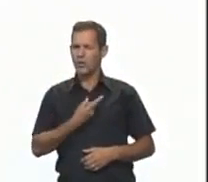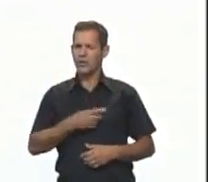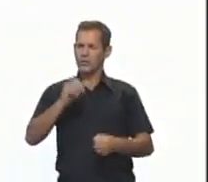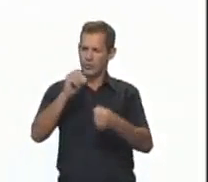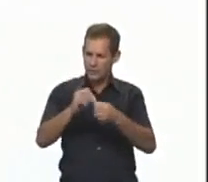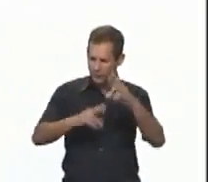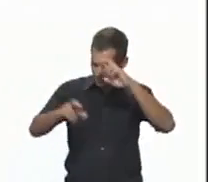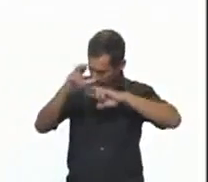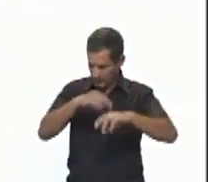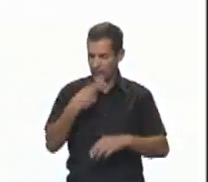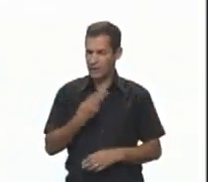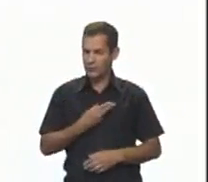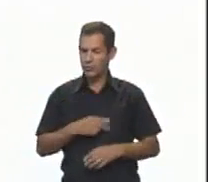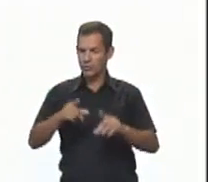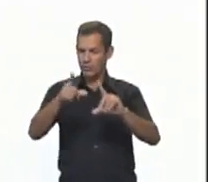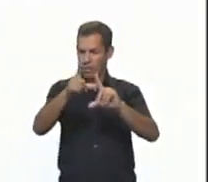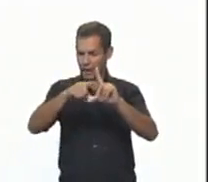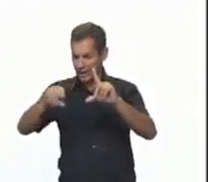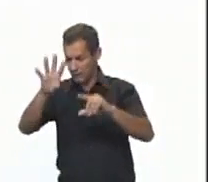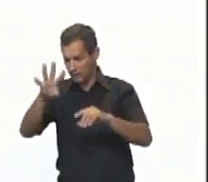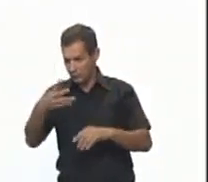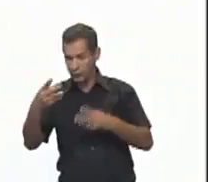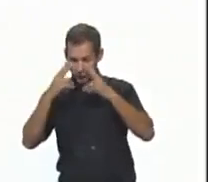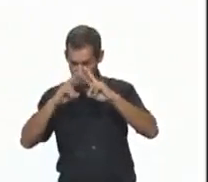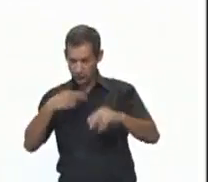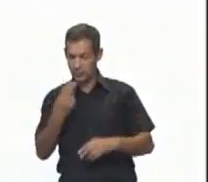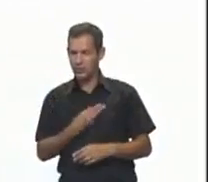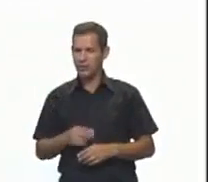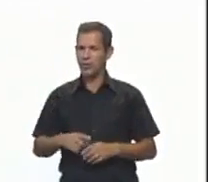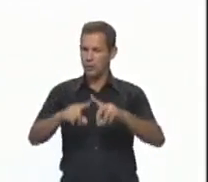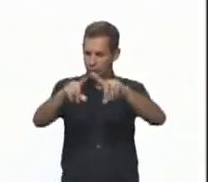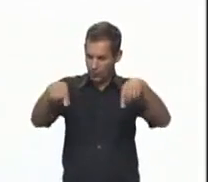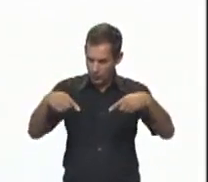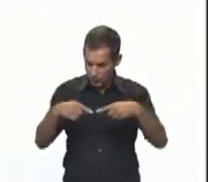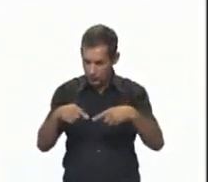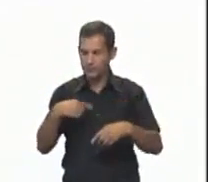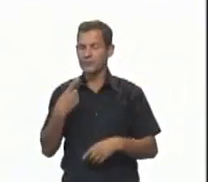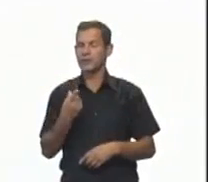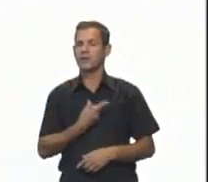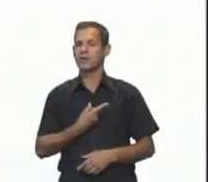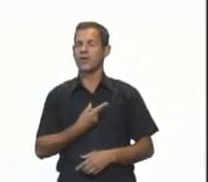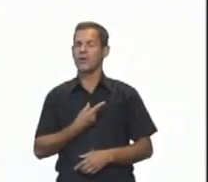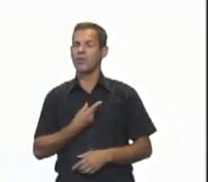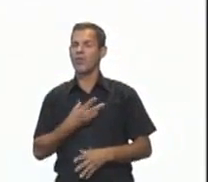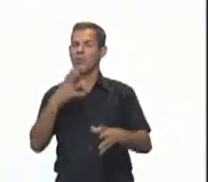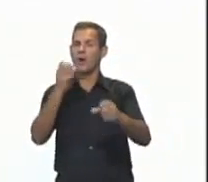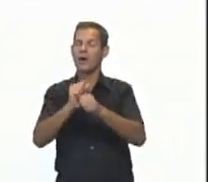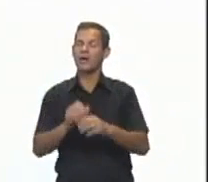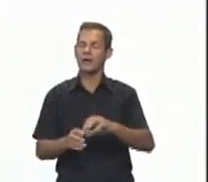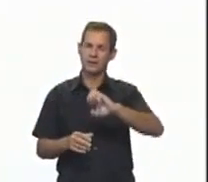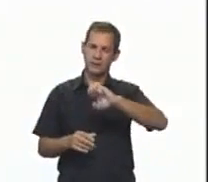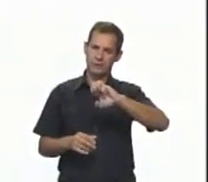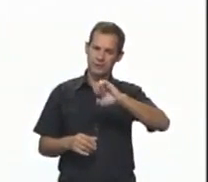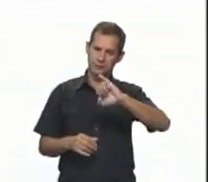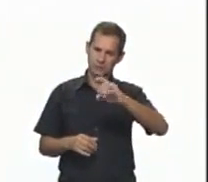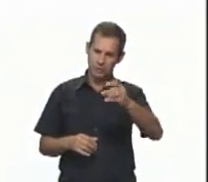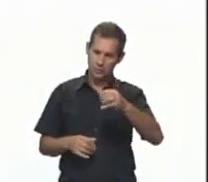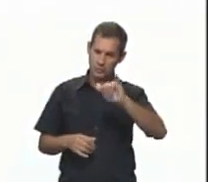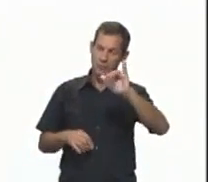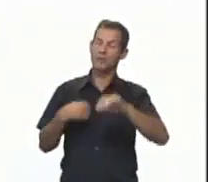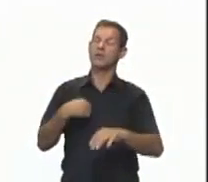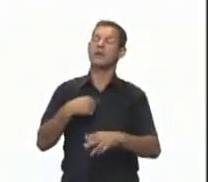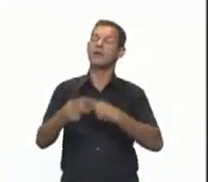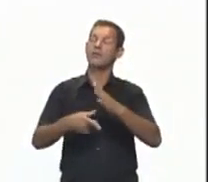já fez a análise do nosso gráfico e a gente já viu que a nossa região que nós vamos rotacionar é em torno do eixo y. E